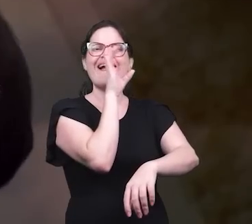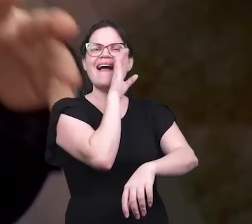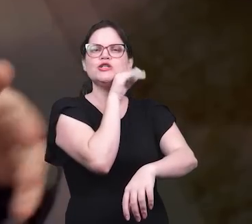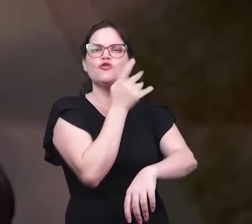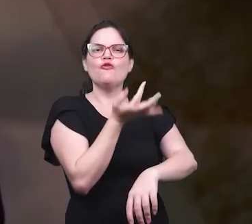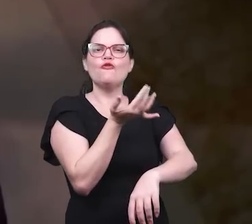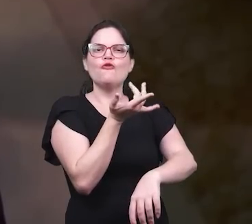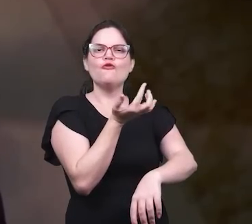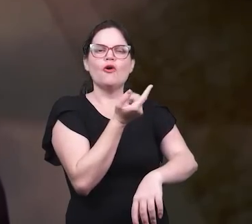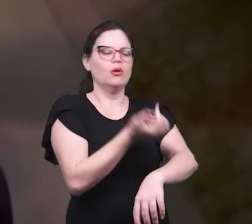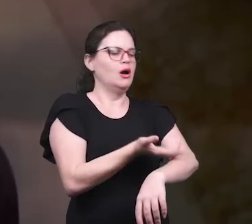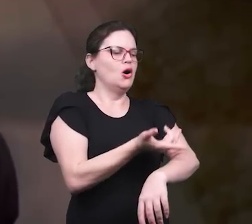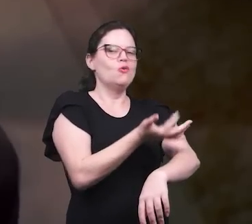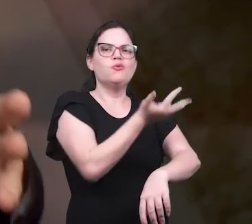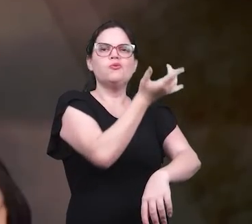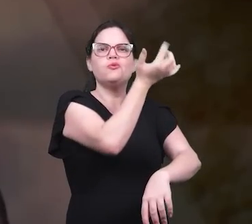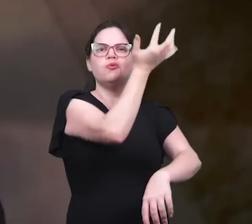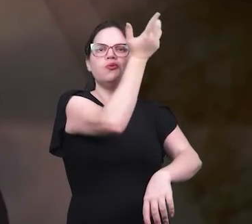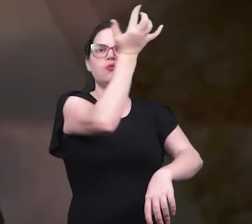e em 80